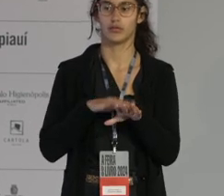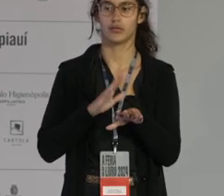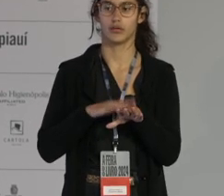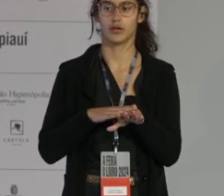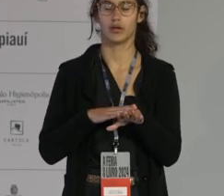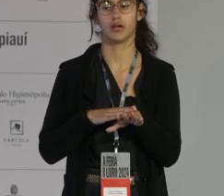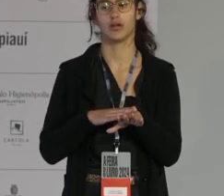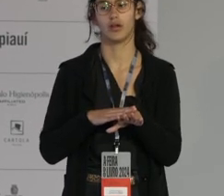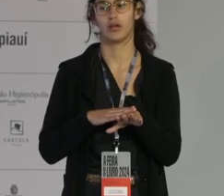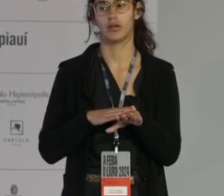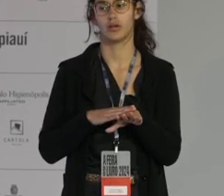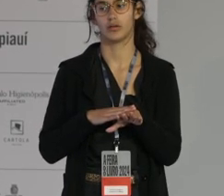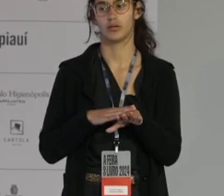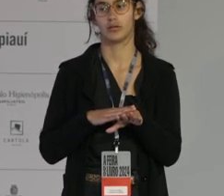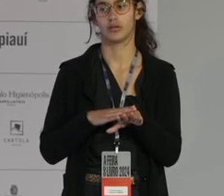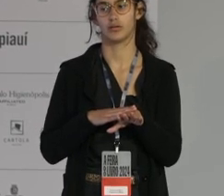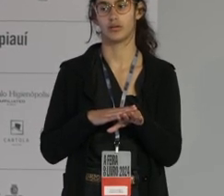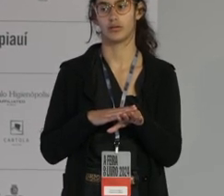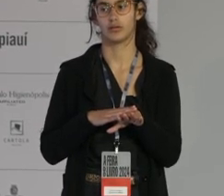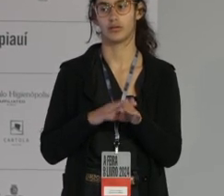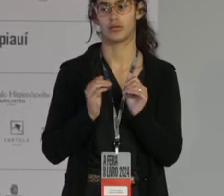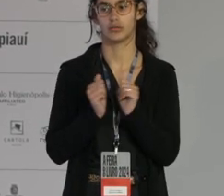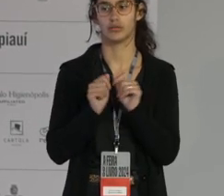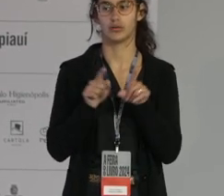essa por um lado, você